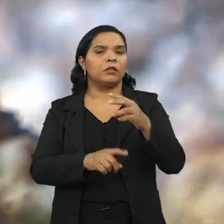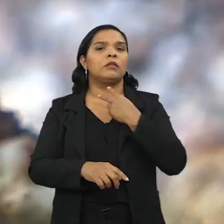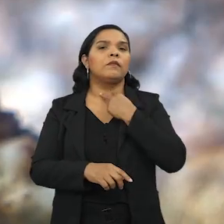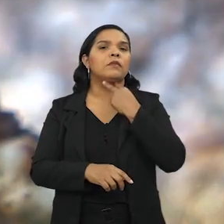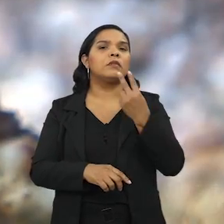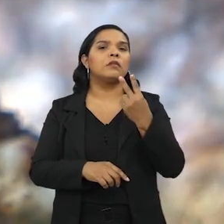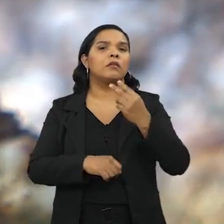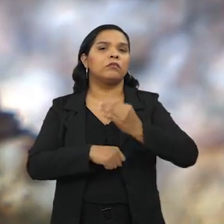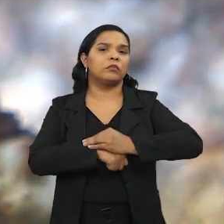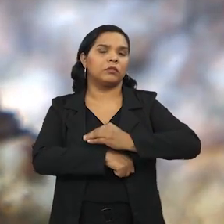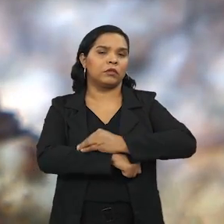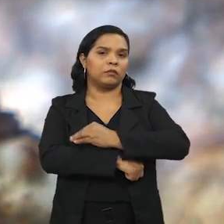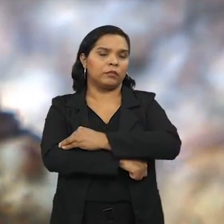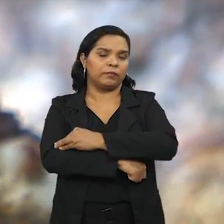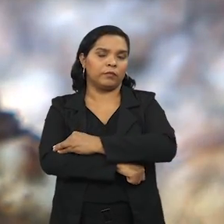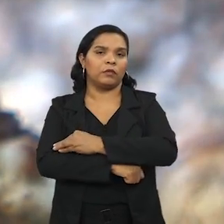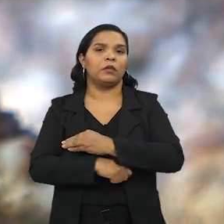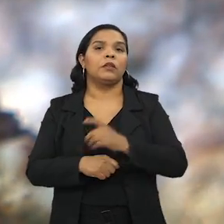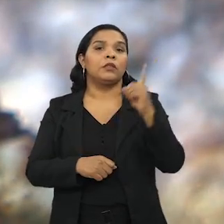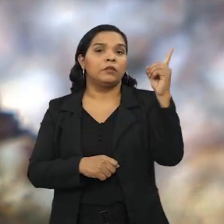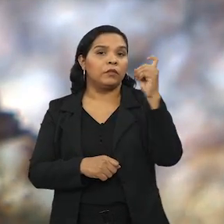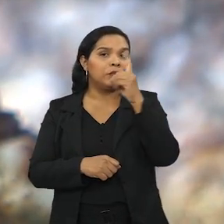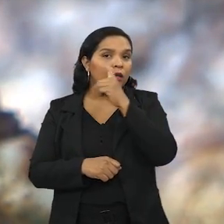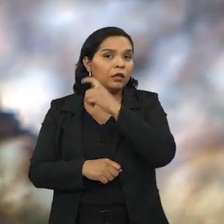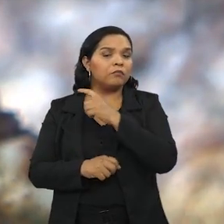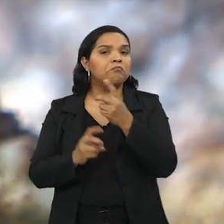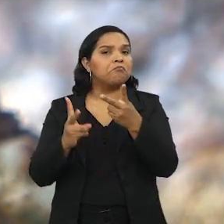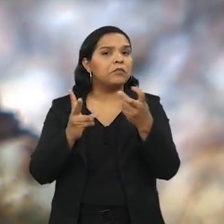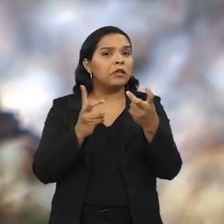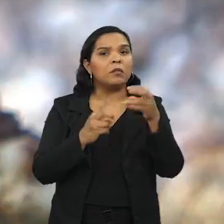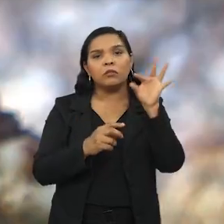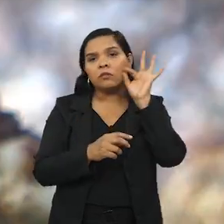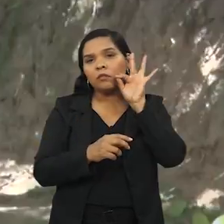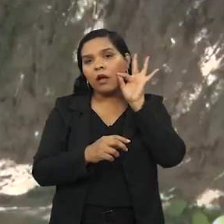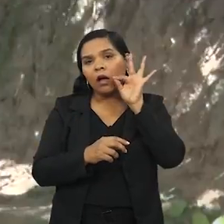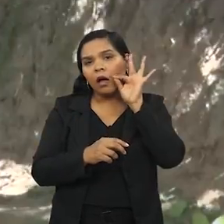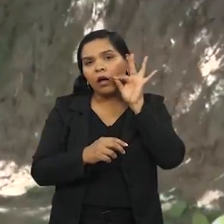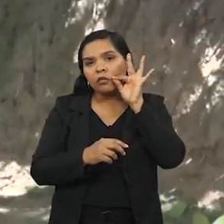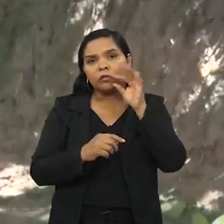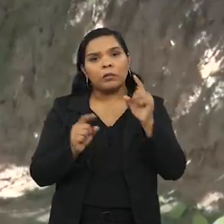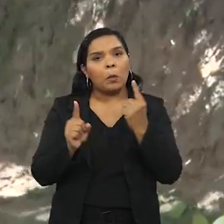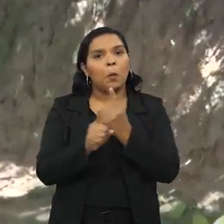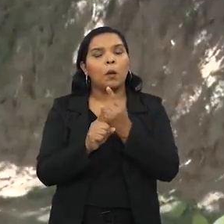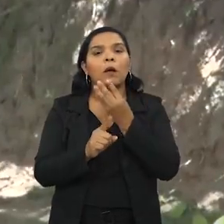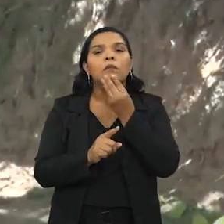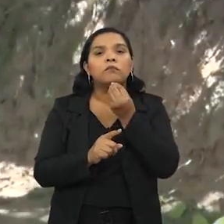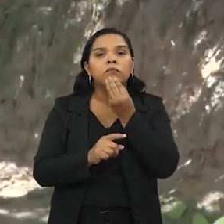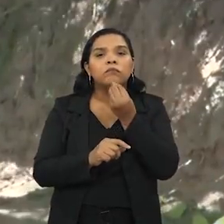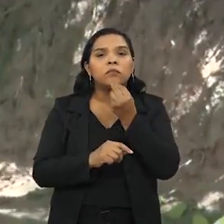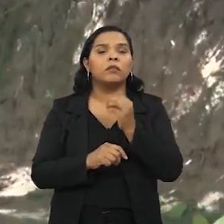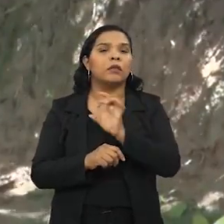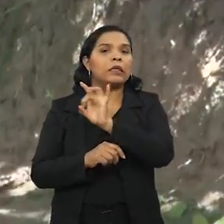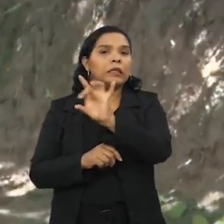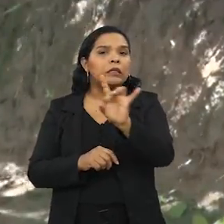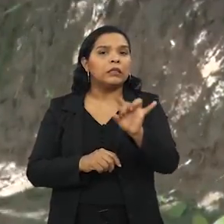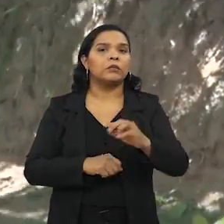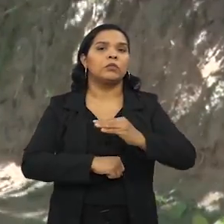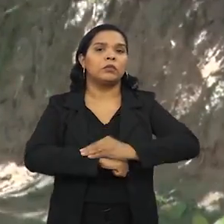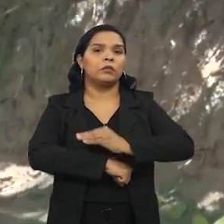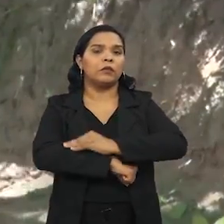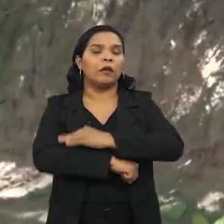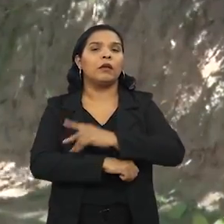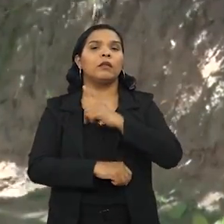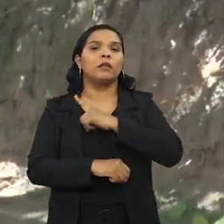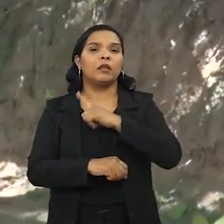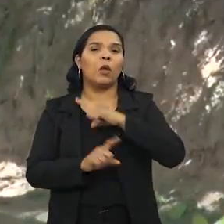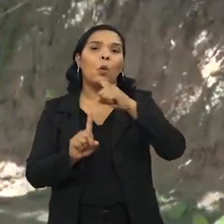espécies, dificultando a percepção das fêmeas em relação aos machos. Cada espécie de anuro vai ter um tipo de vocalização. E